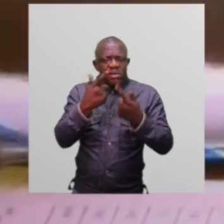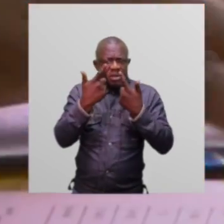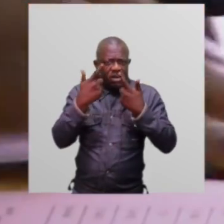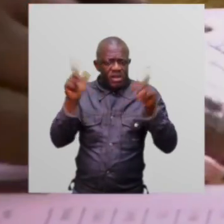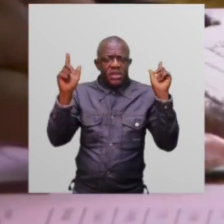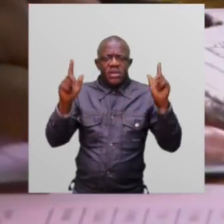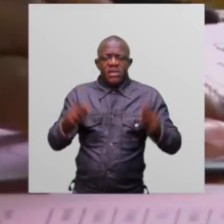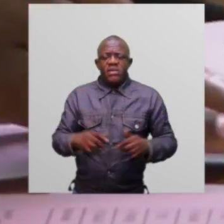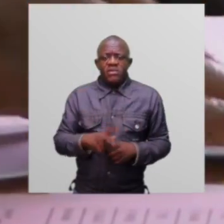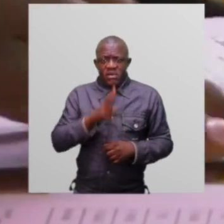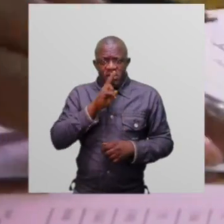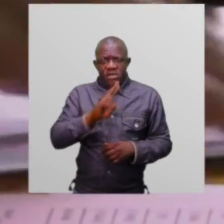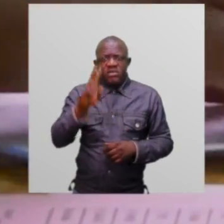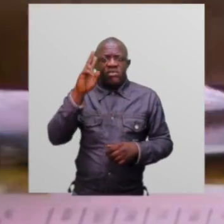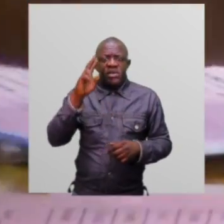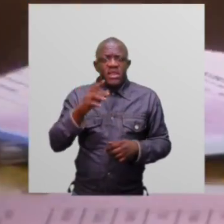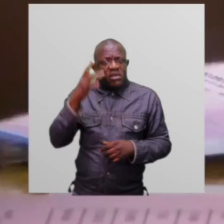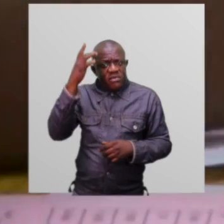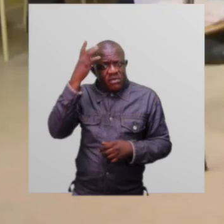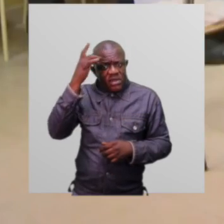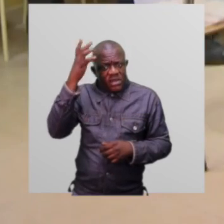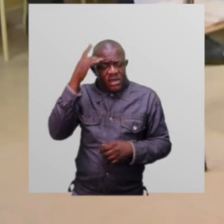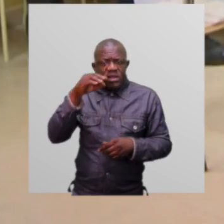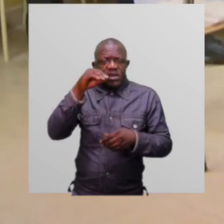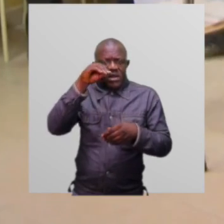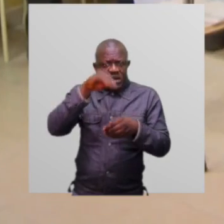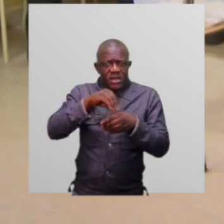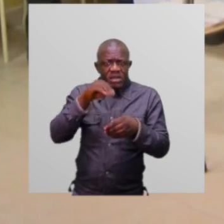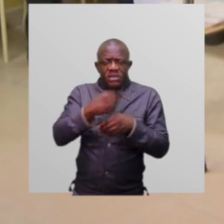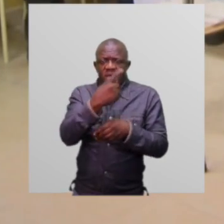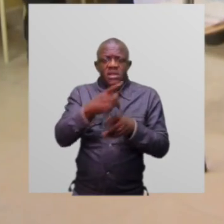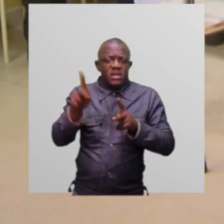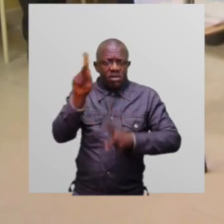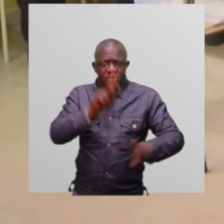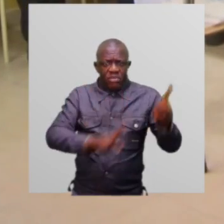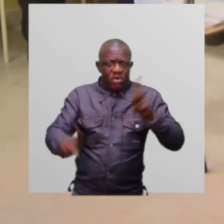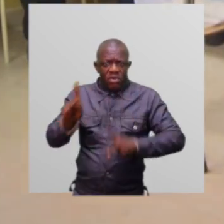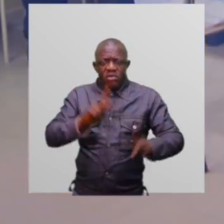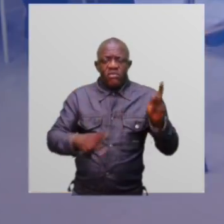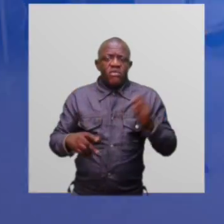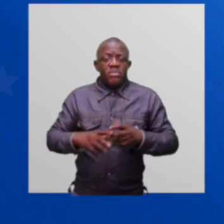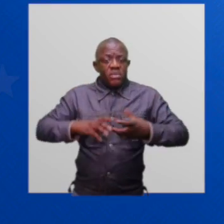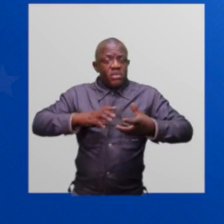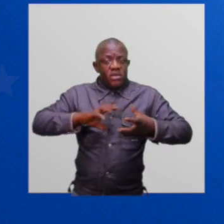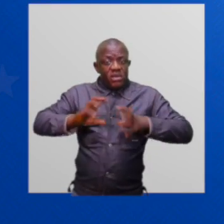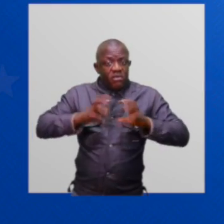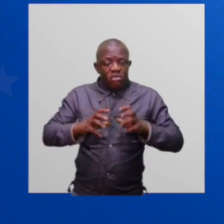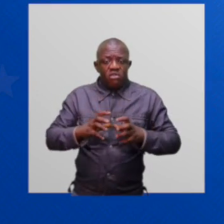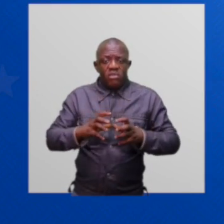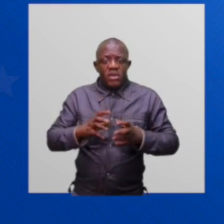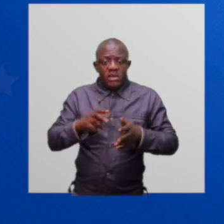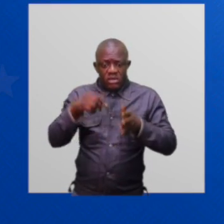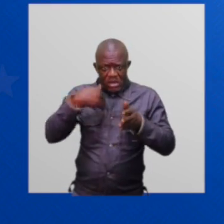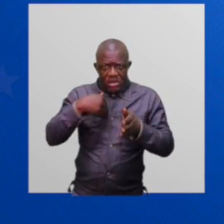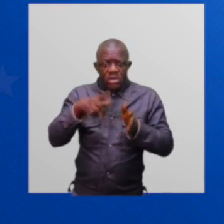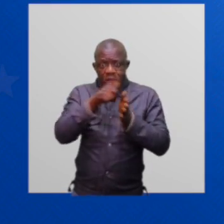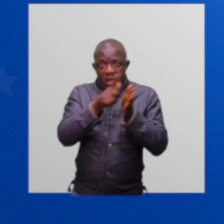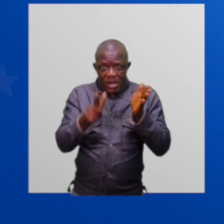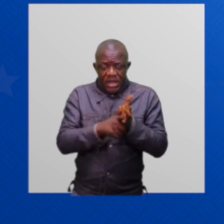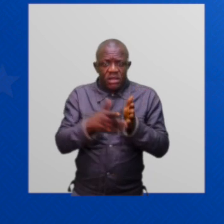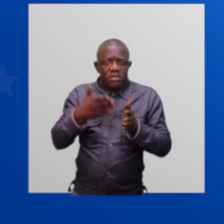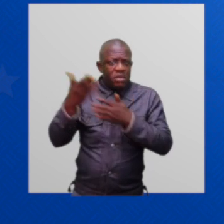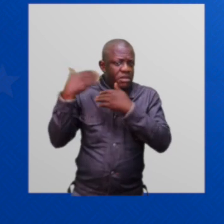aos partidos políticos e permite candidaturas de cidadãos independentes. Esta forma de governação está na Constituição desde